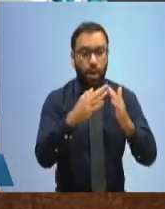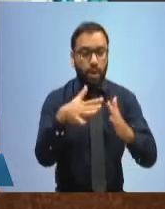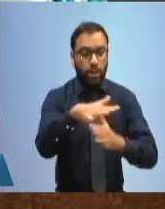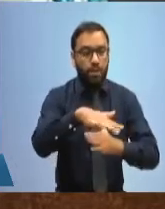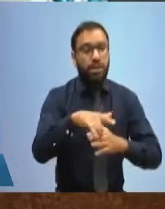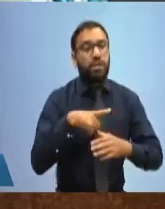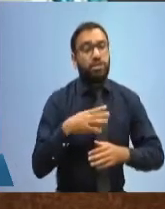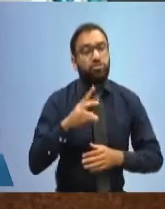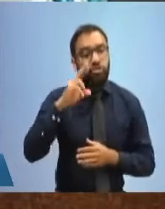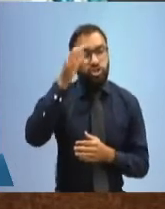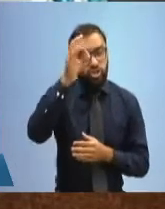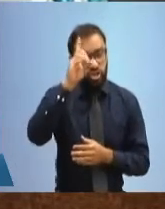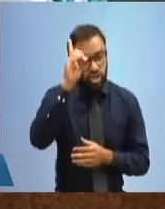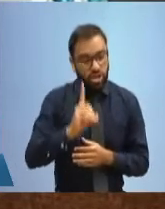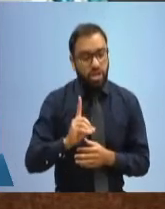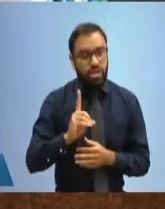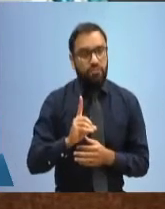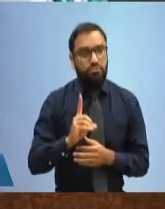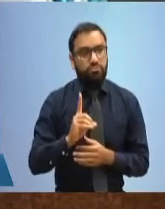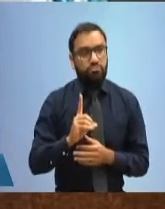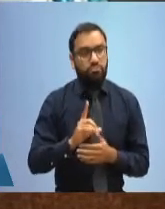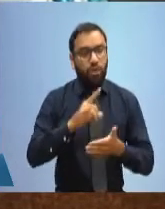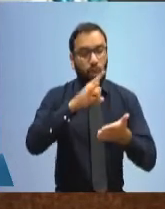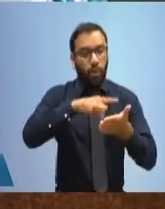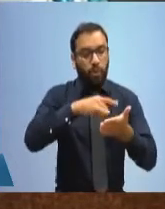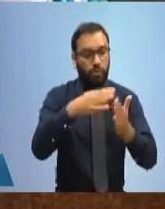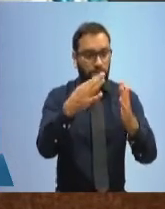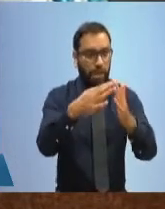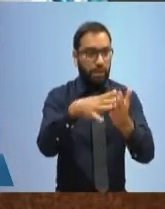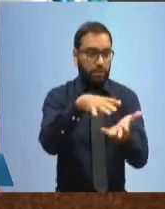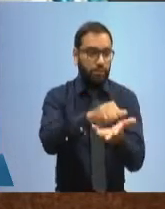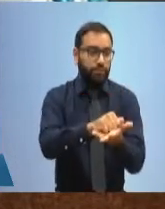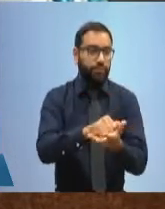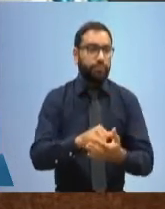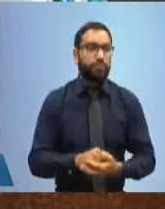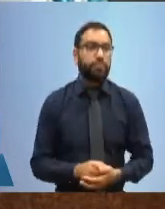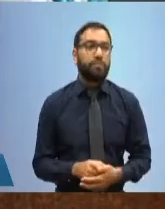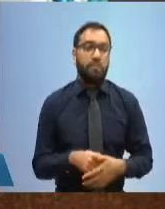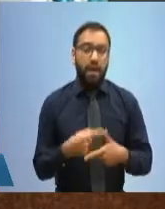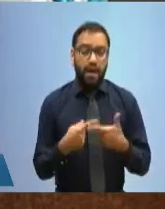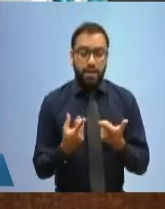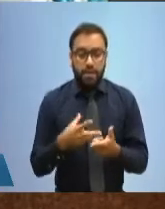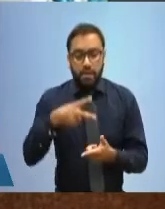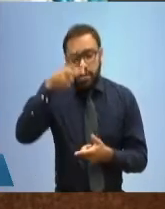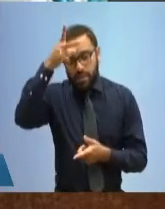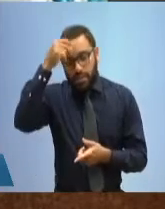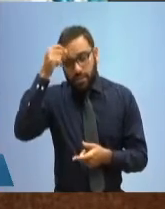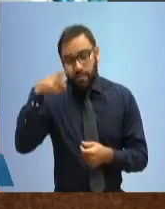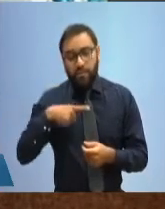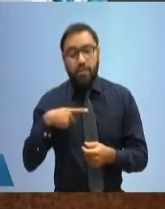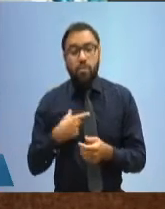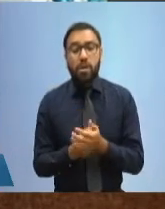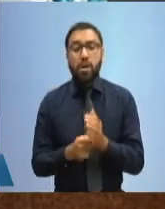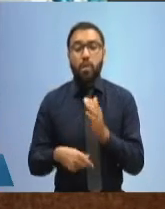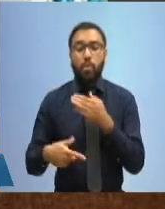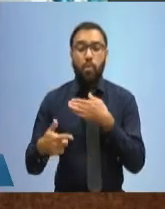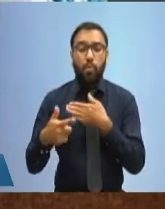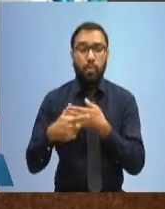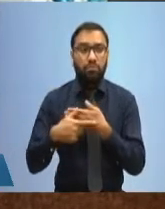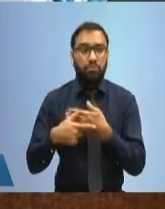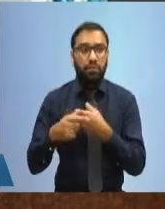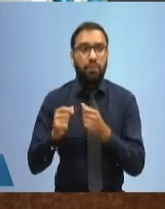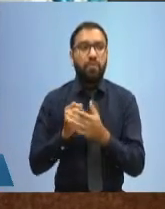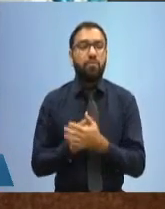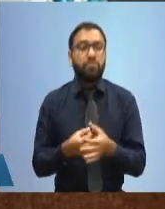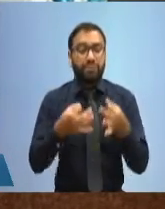ocupadas mas o que o estado tem a partir da prefeitura têm a obrigatoriedade de cumprir costa com a tarefa das